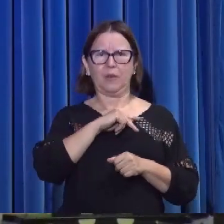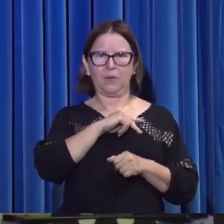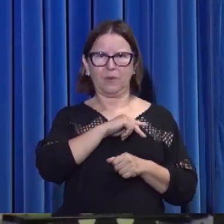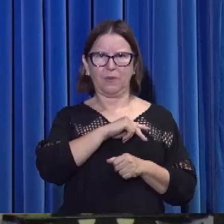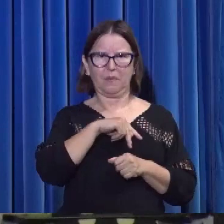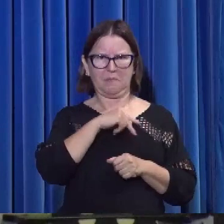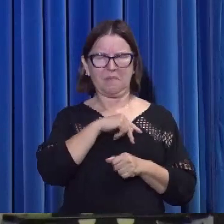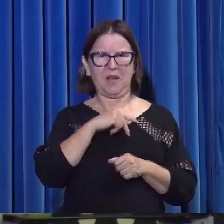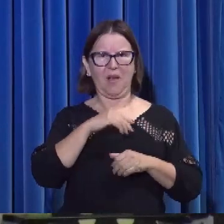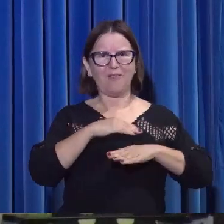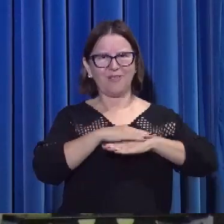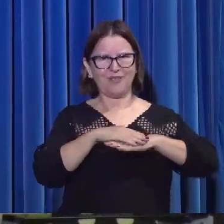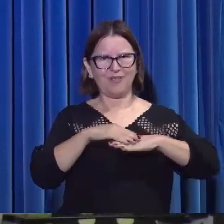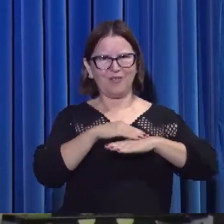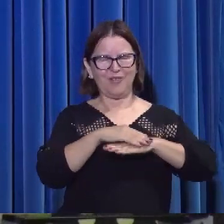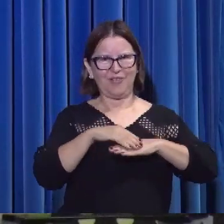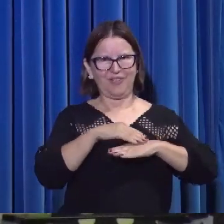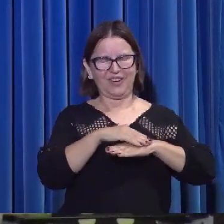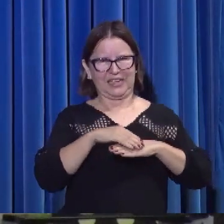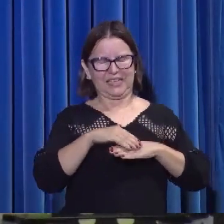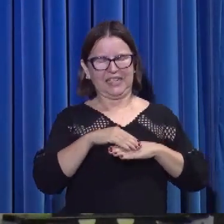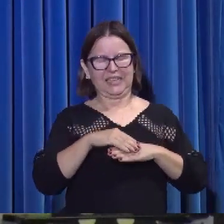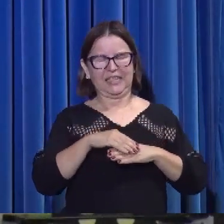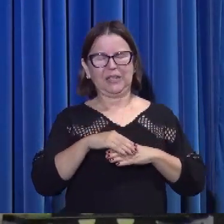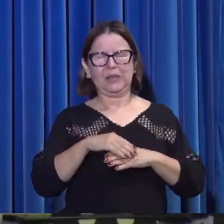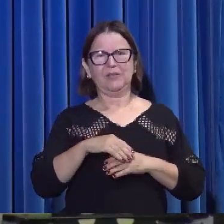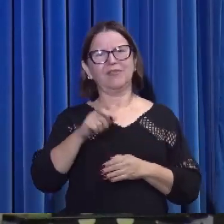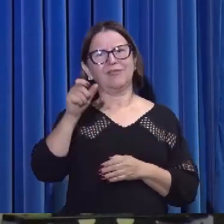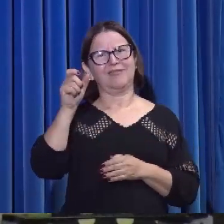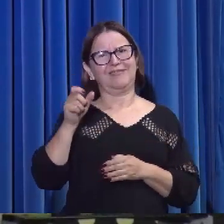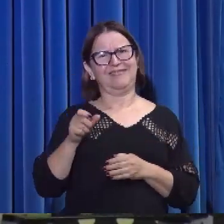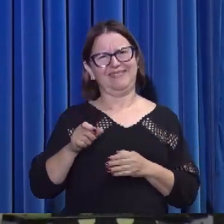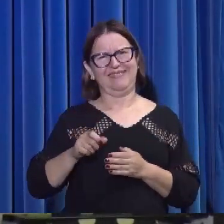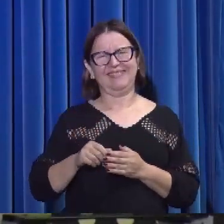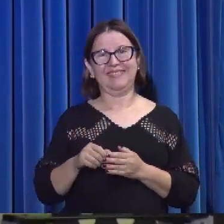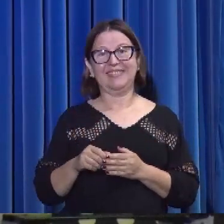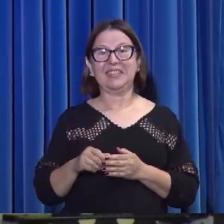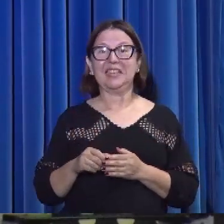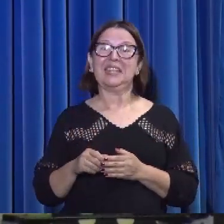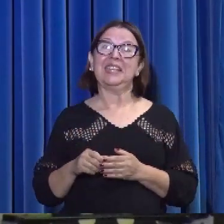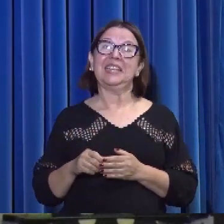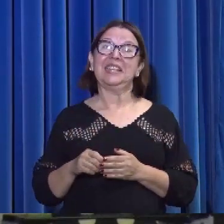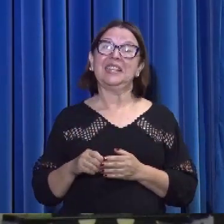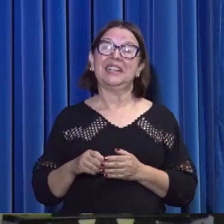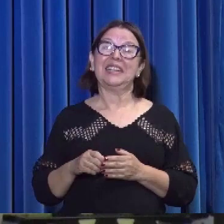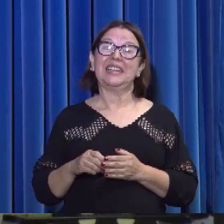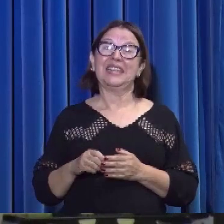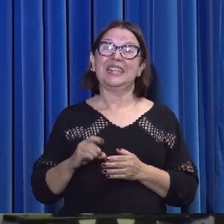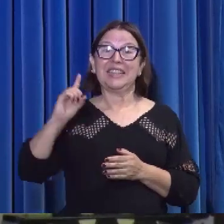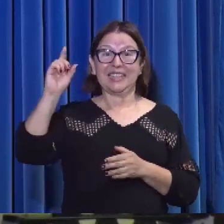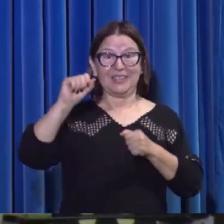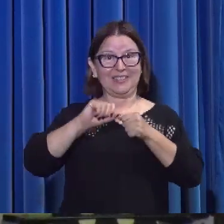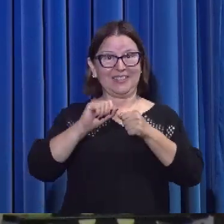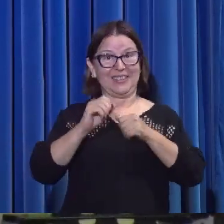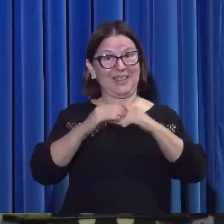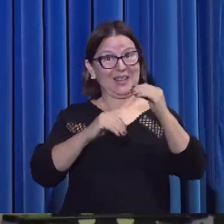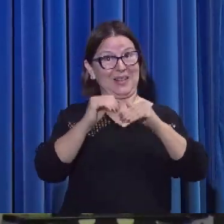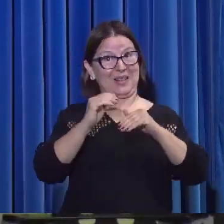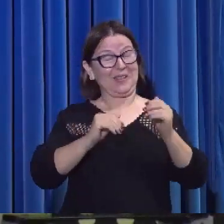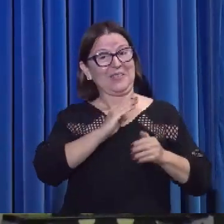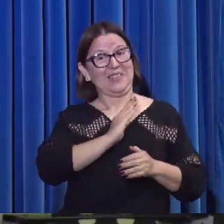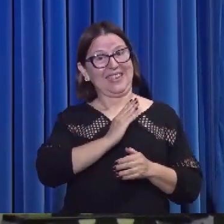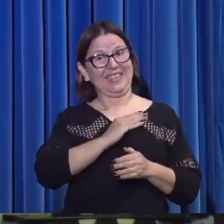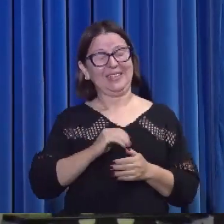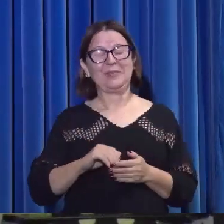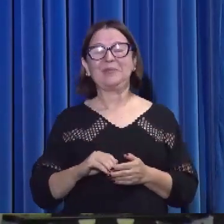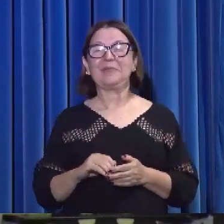do centurião romano, bicho ruim, mas Deus trabalhou naquele coração também. E tem uma hora que